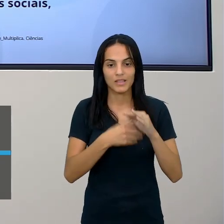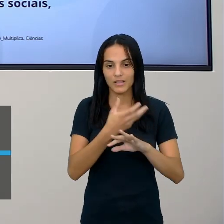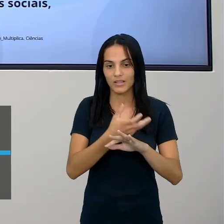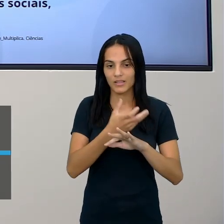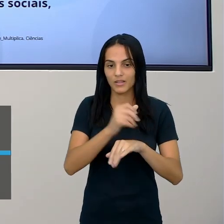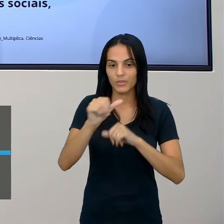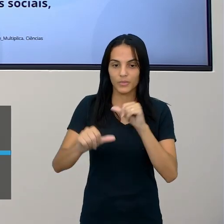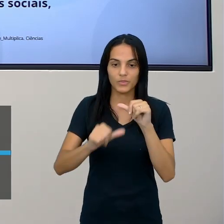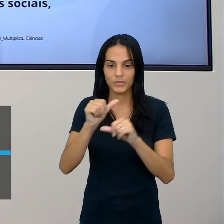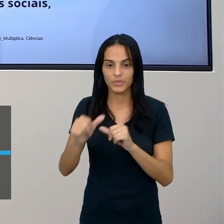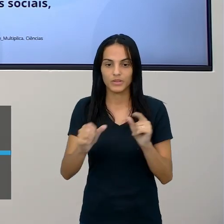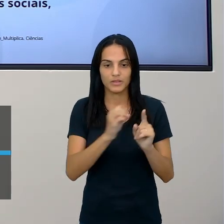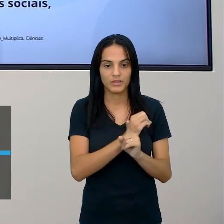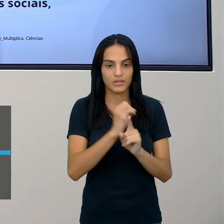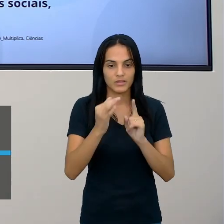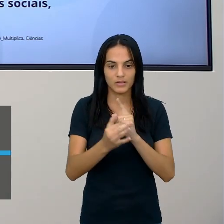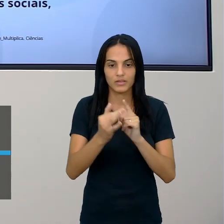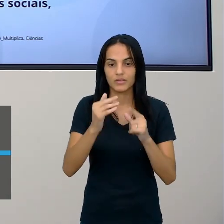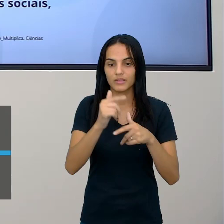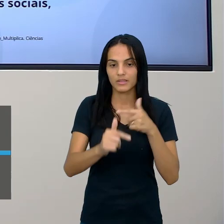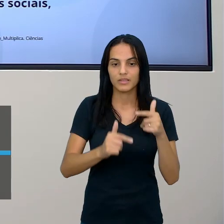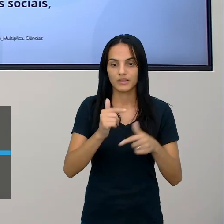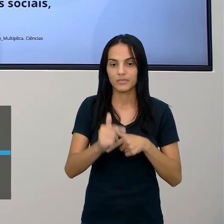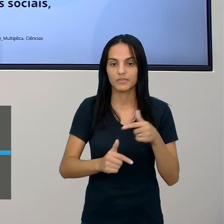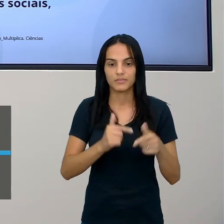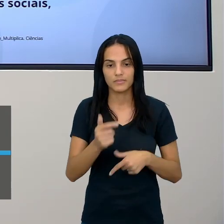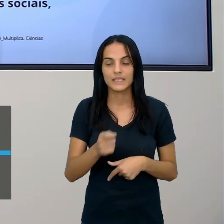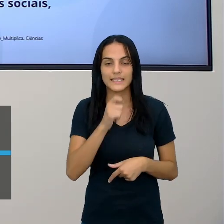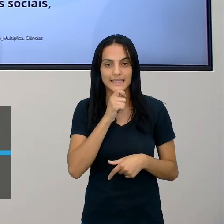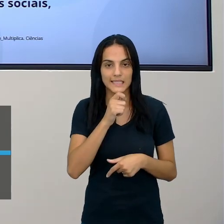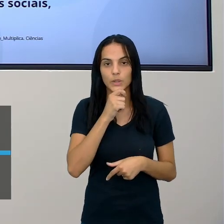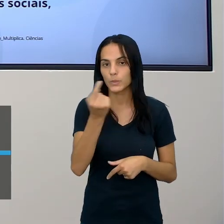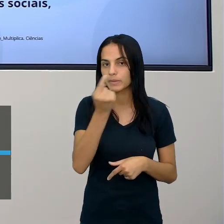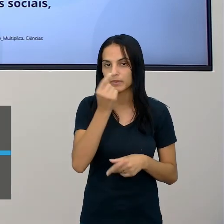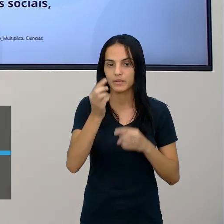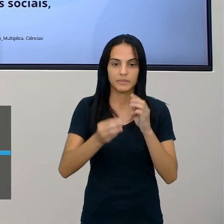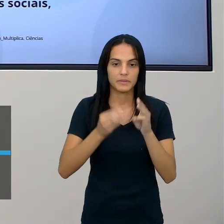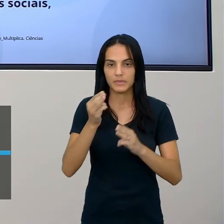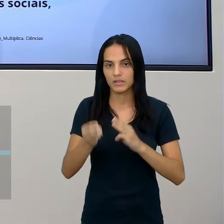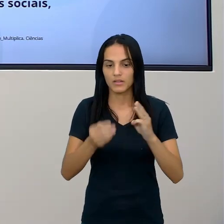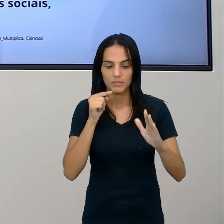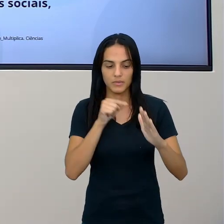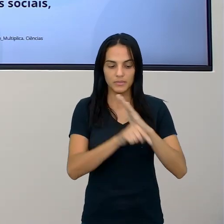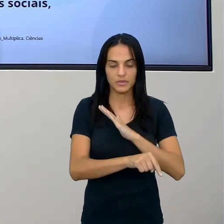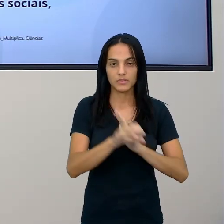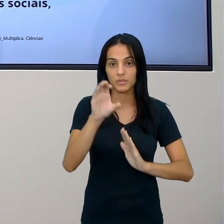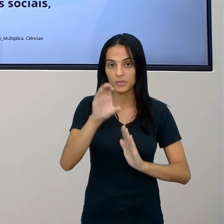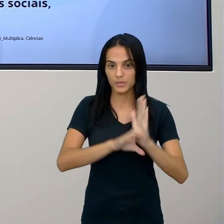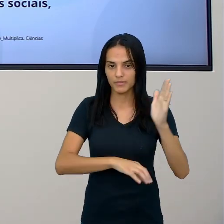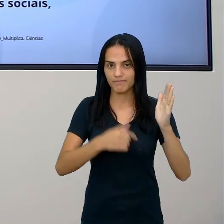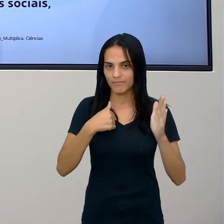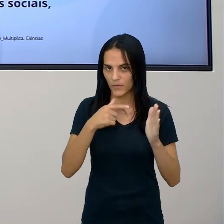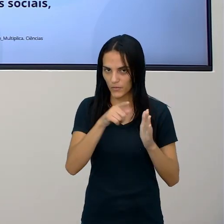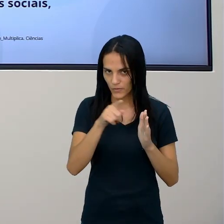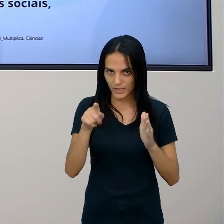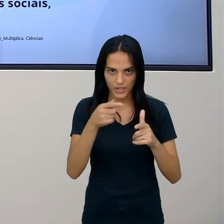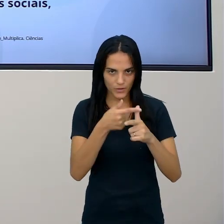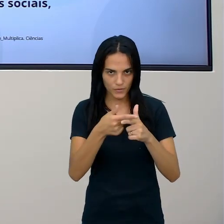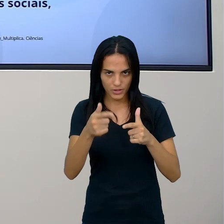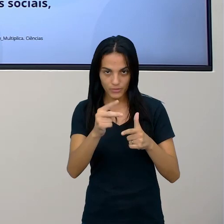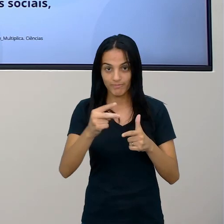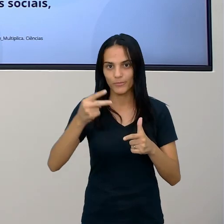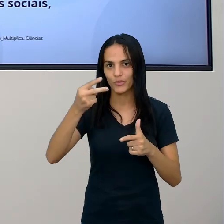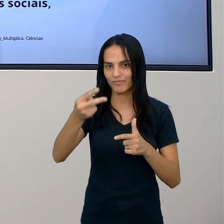Mudanças Sociais, Demografia e Trabalho, ainda do primeiro bimestre, do aprofundamento curricular Quem Divide